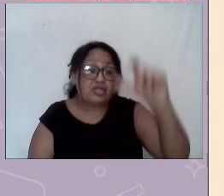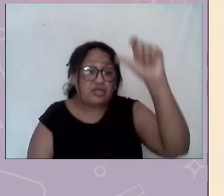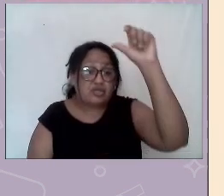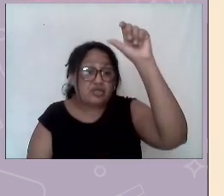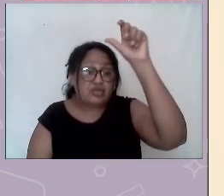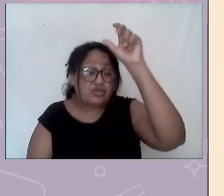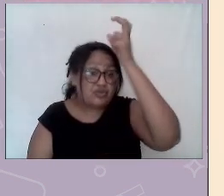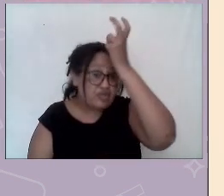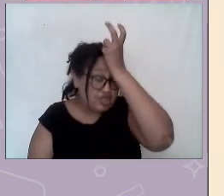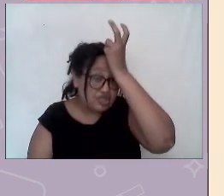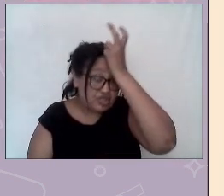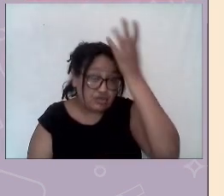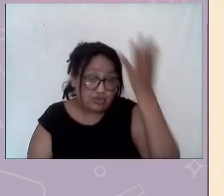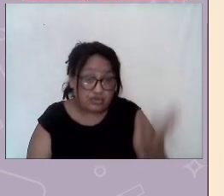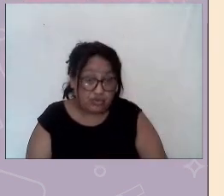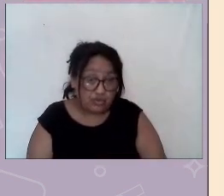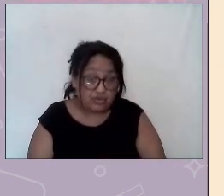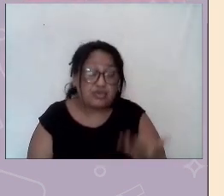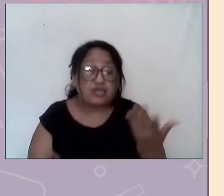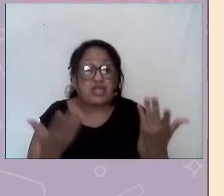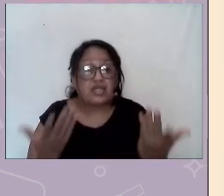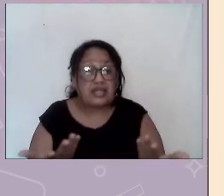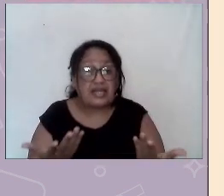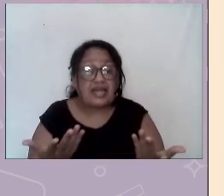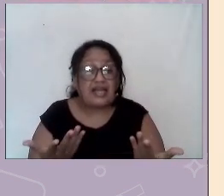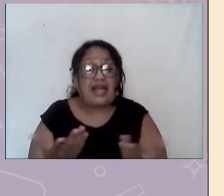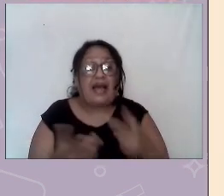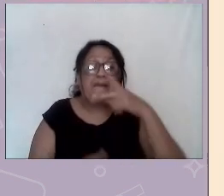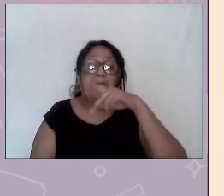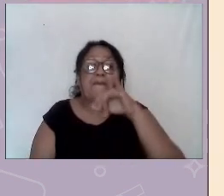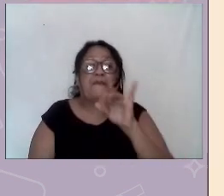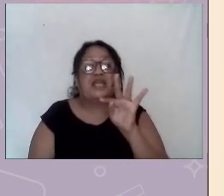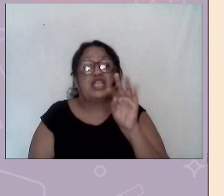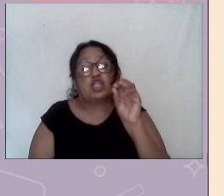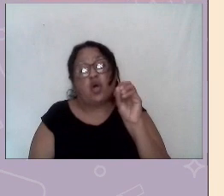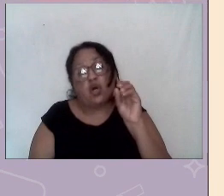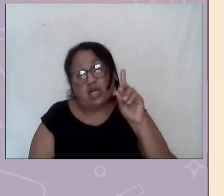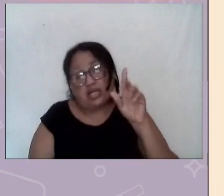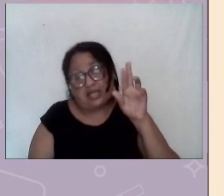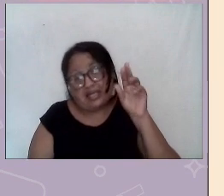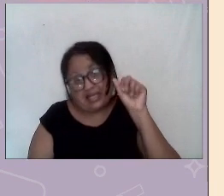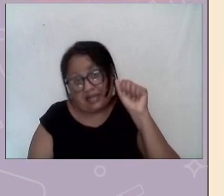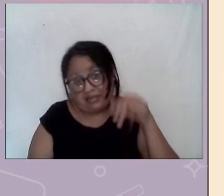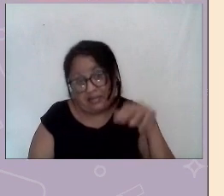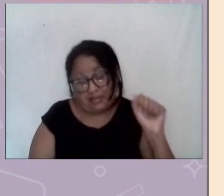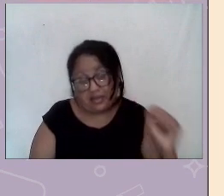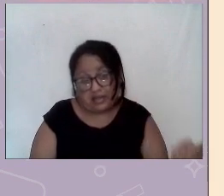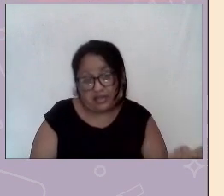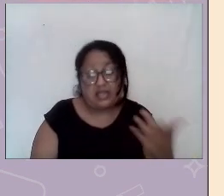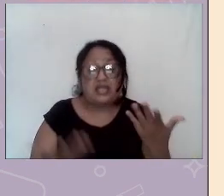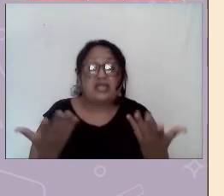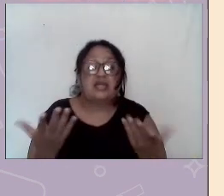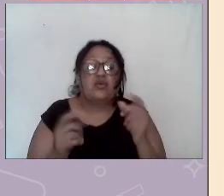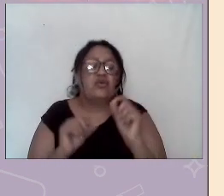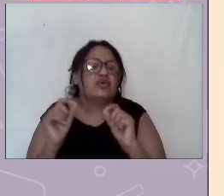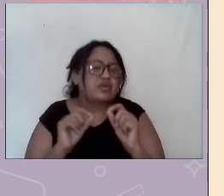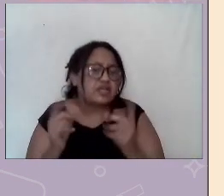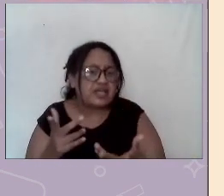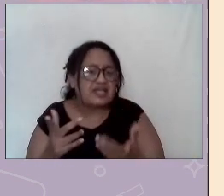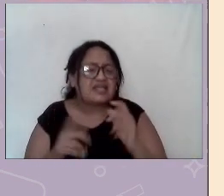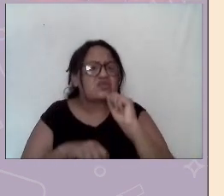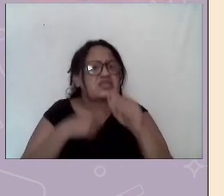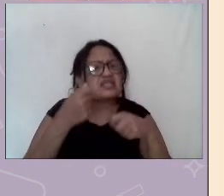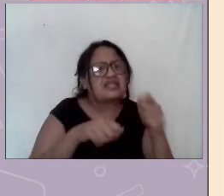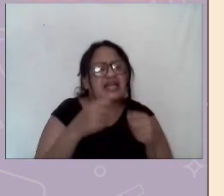figurativos pictograma a pictografia pictograma ou pictografia são sinais